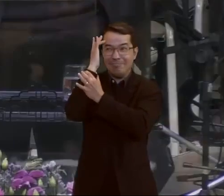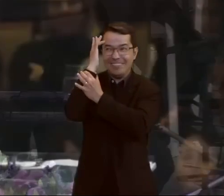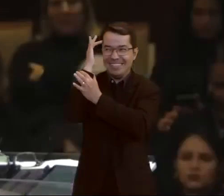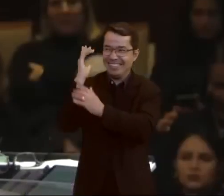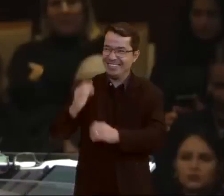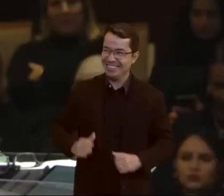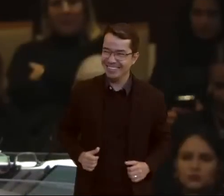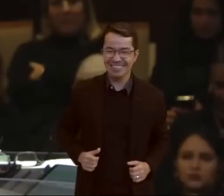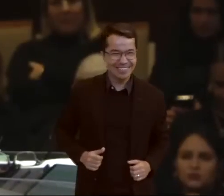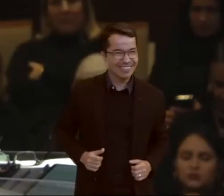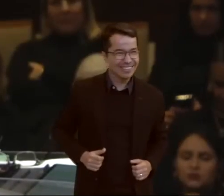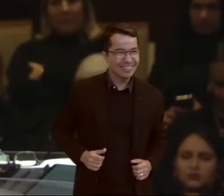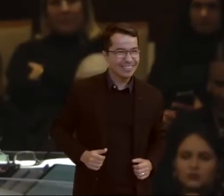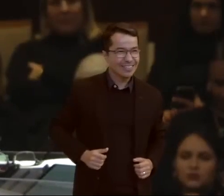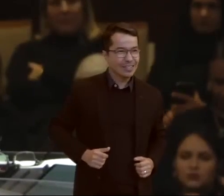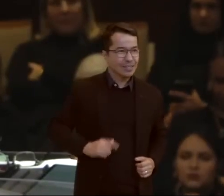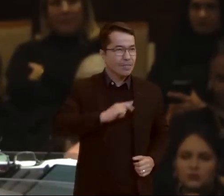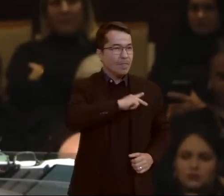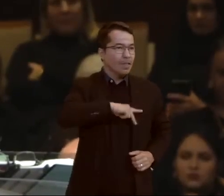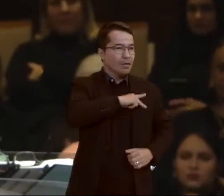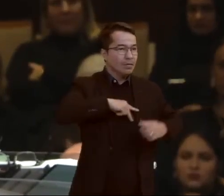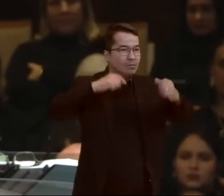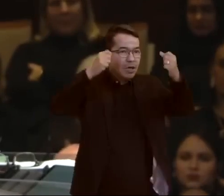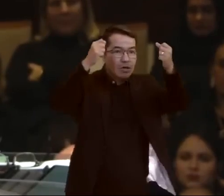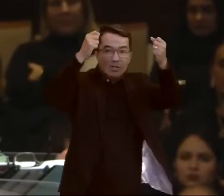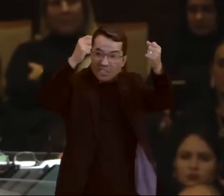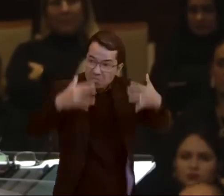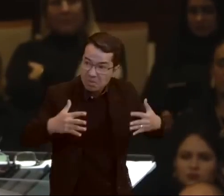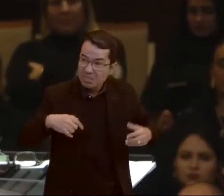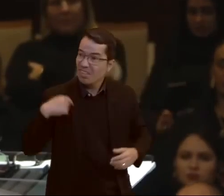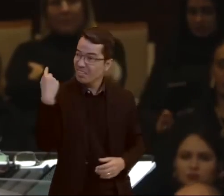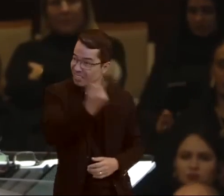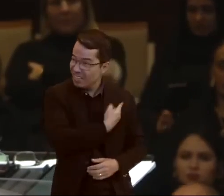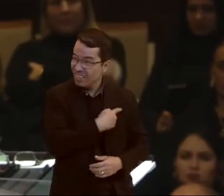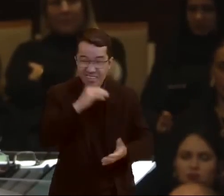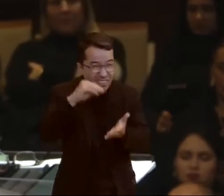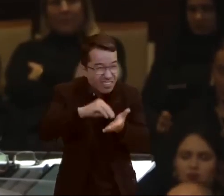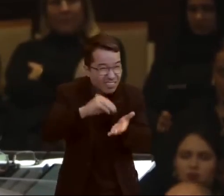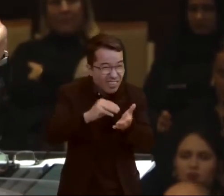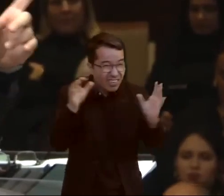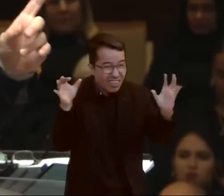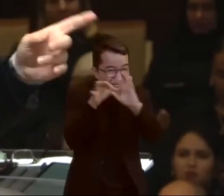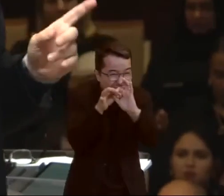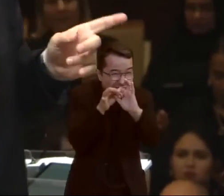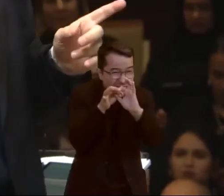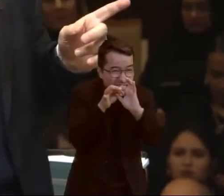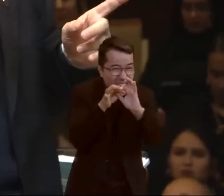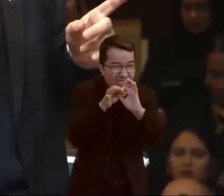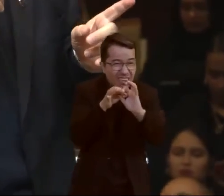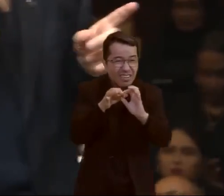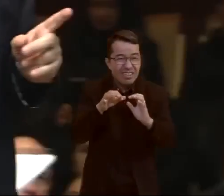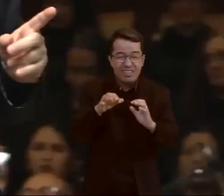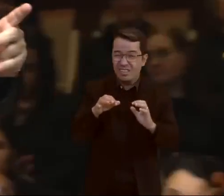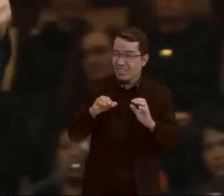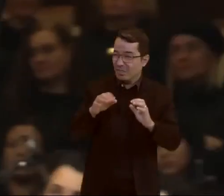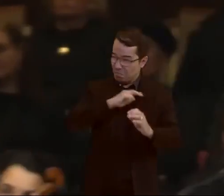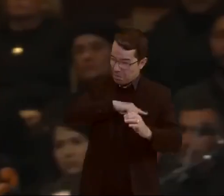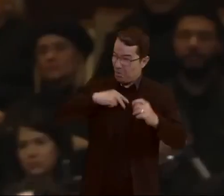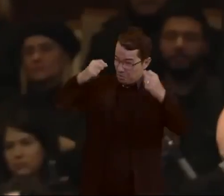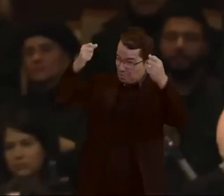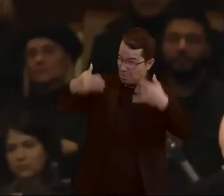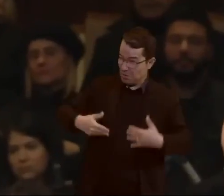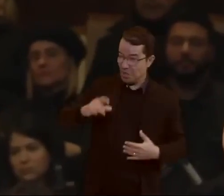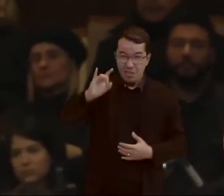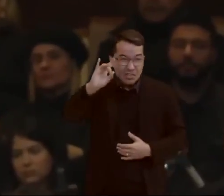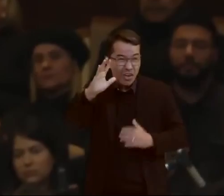ele está dizendo o seguinte: olha, você não consegue nem ter unidade, e aqui ele não está falando só de igreja, ele está falando